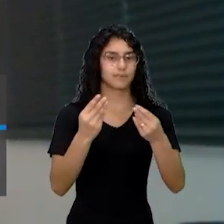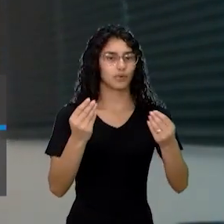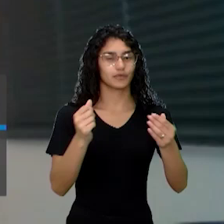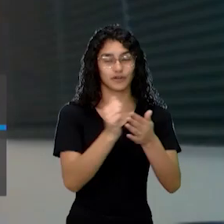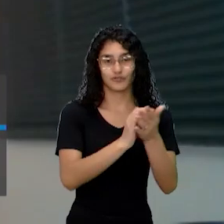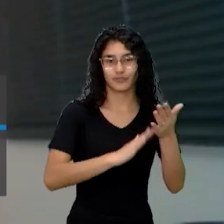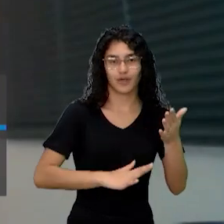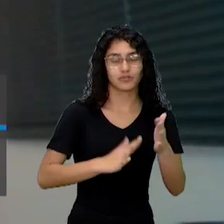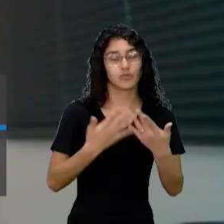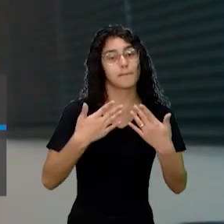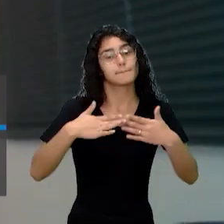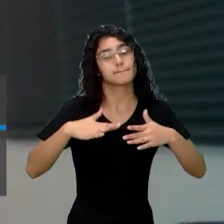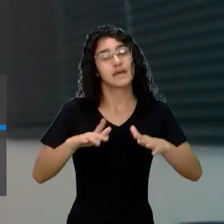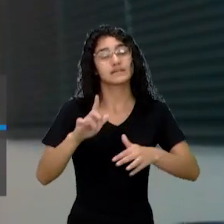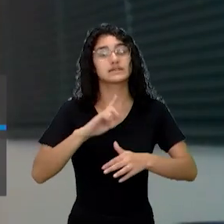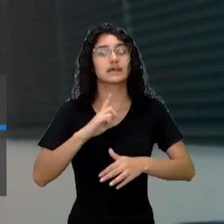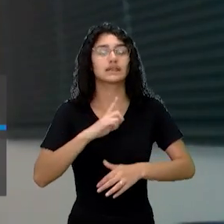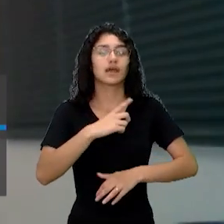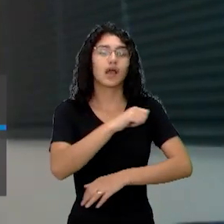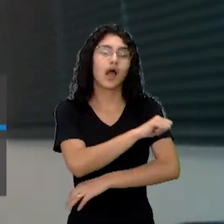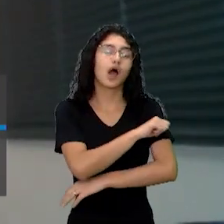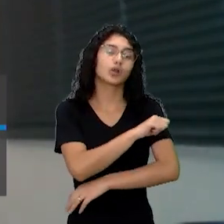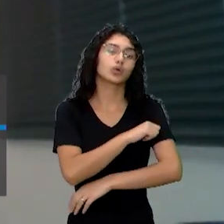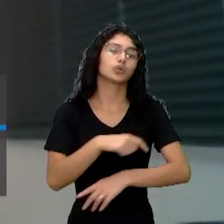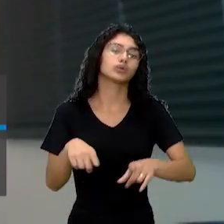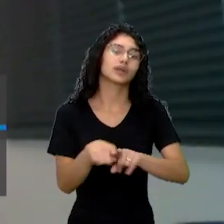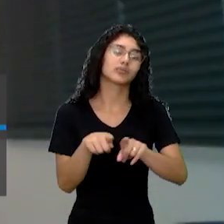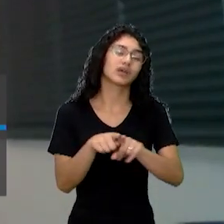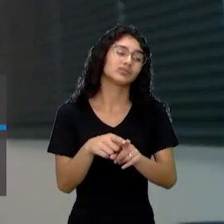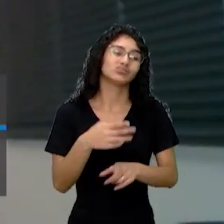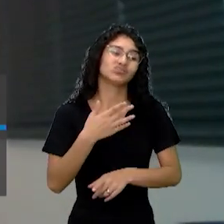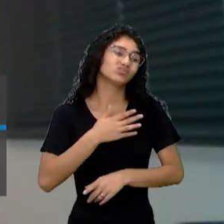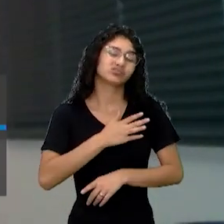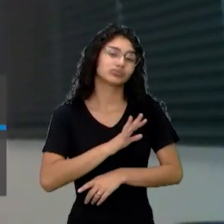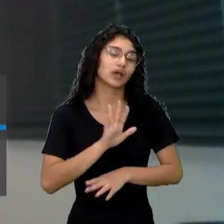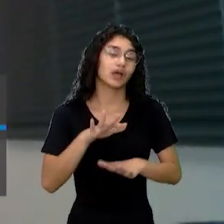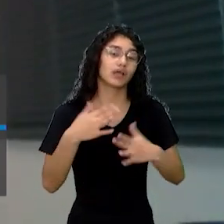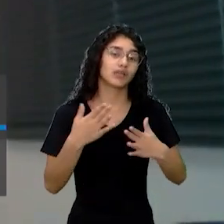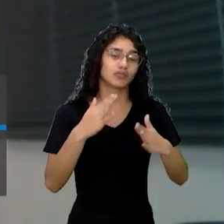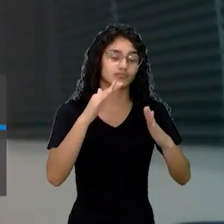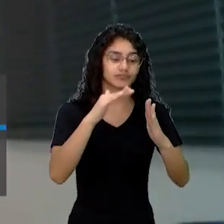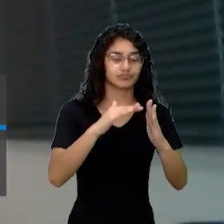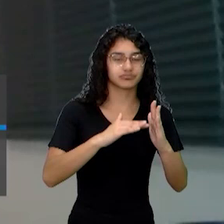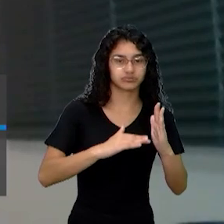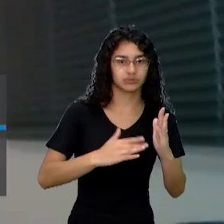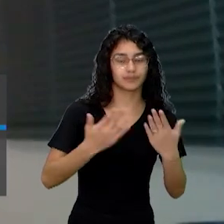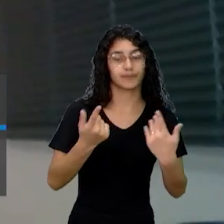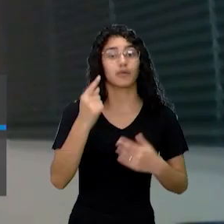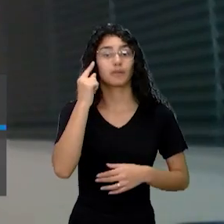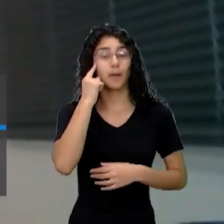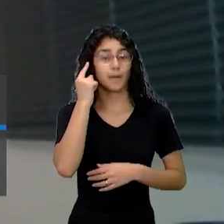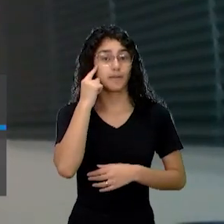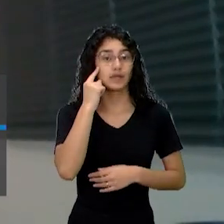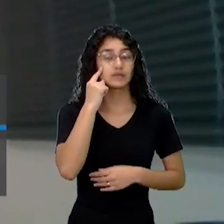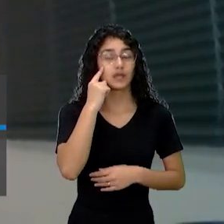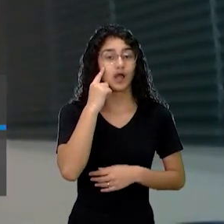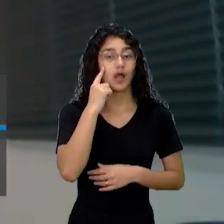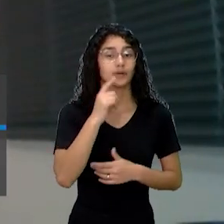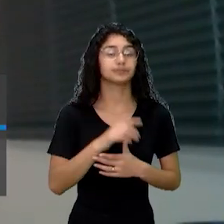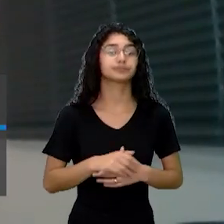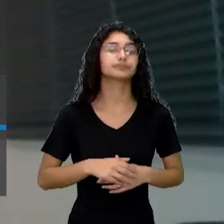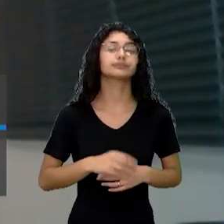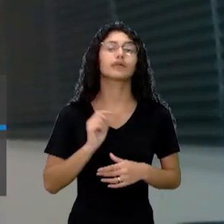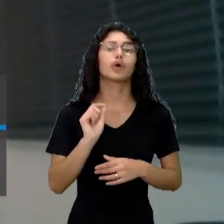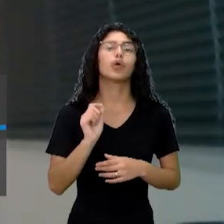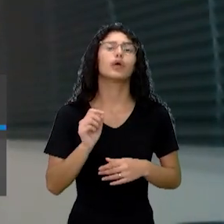tenho estudantes que não vão se beneficiar porque não é o desejo deles. Então, para cada caso, a gente tem que pensar especificamente o que